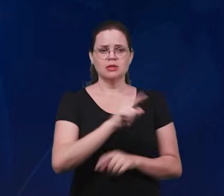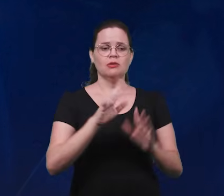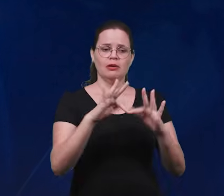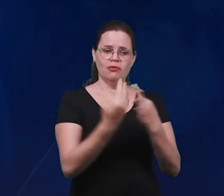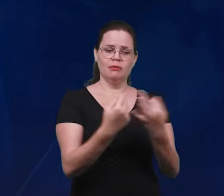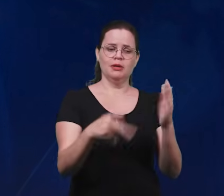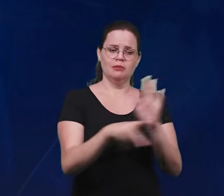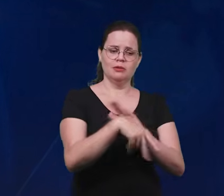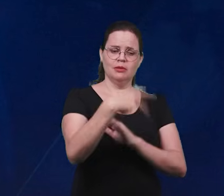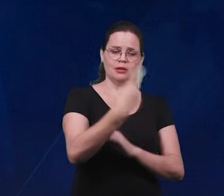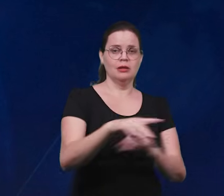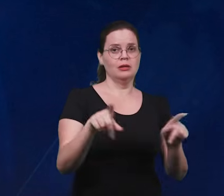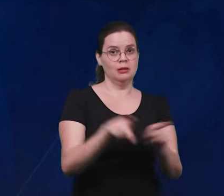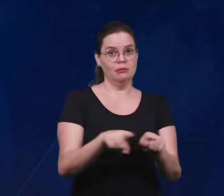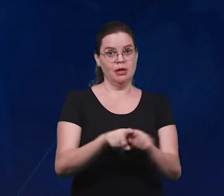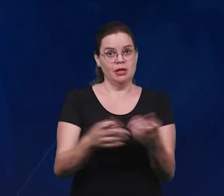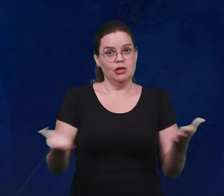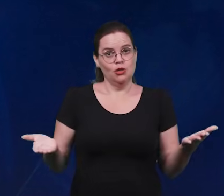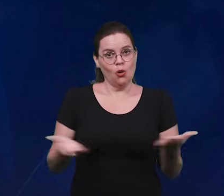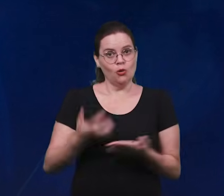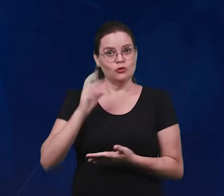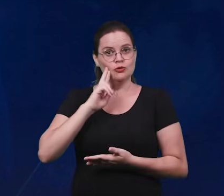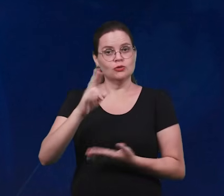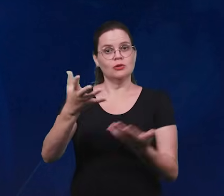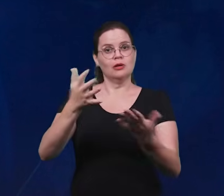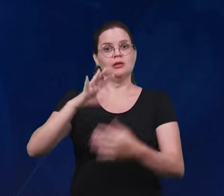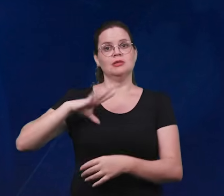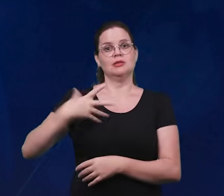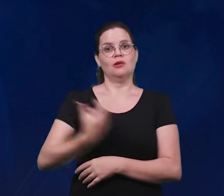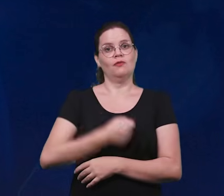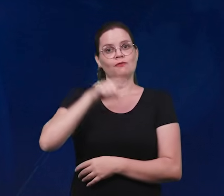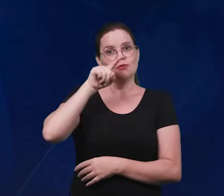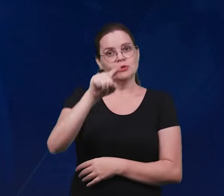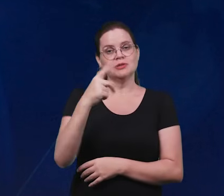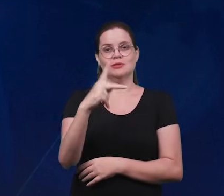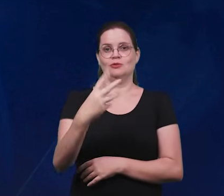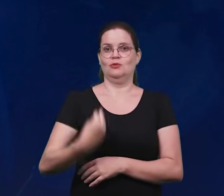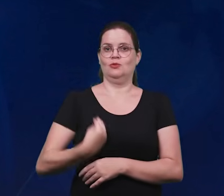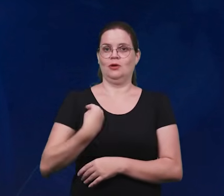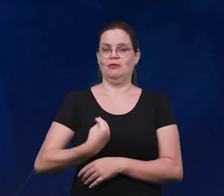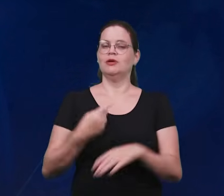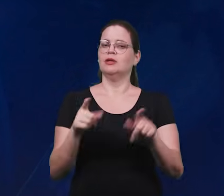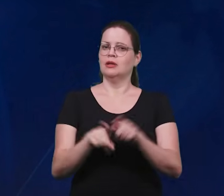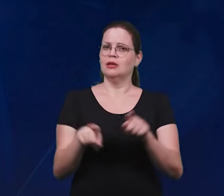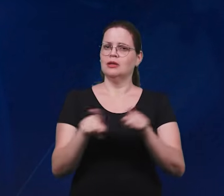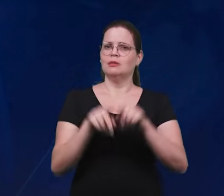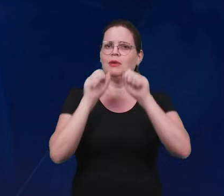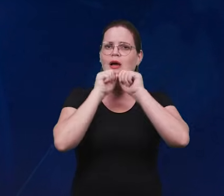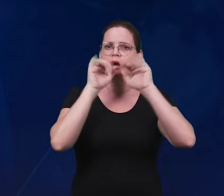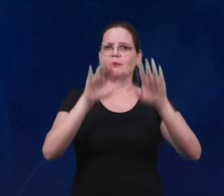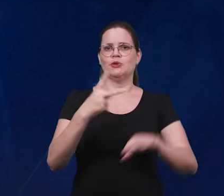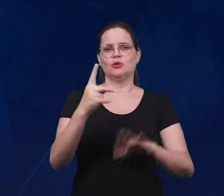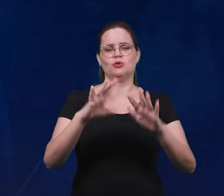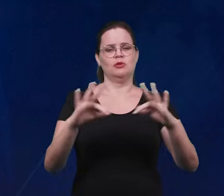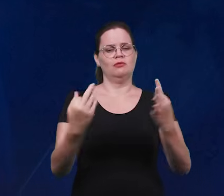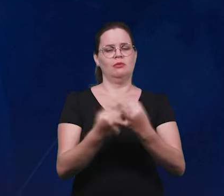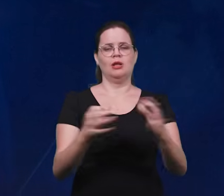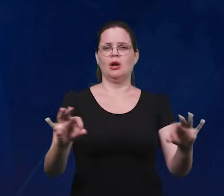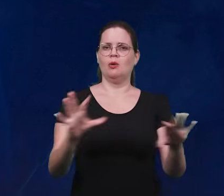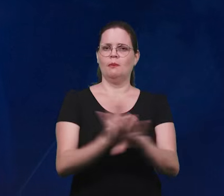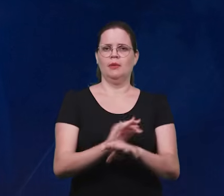vida e estender essa salvação também a toda a sua